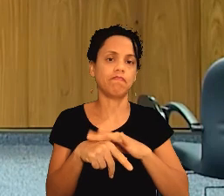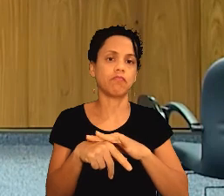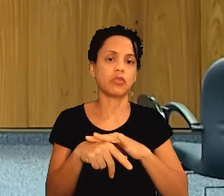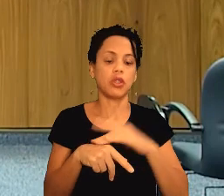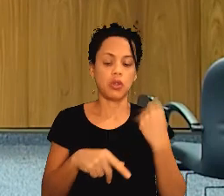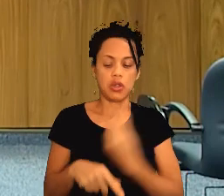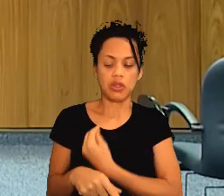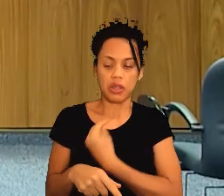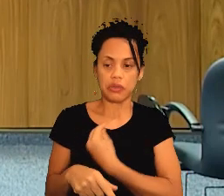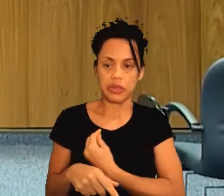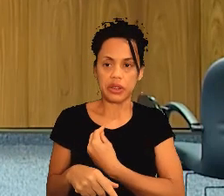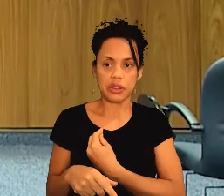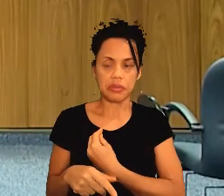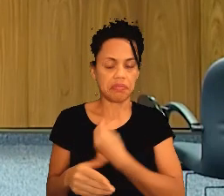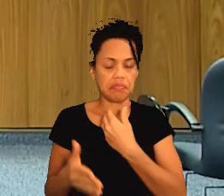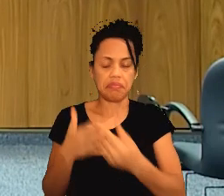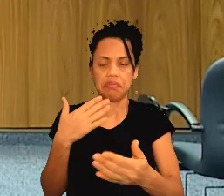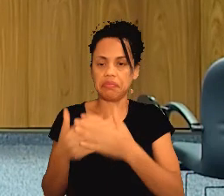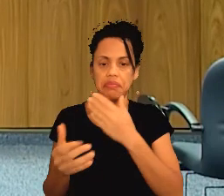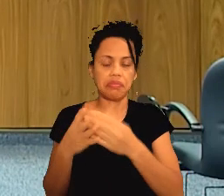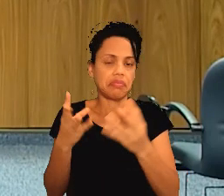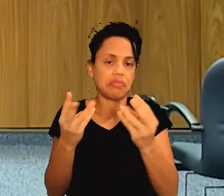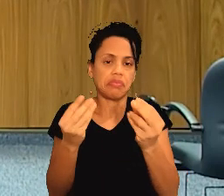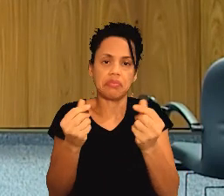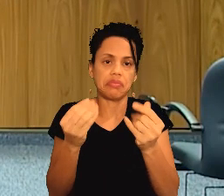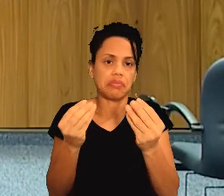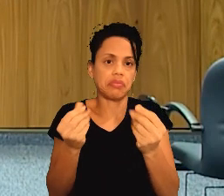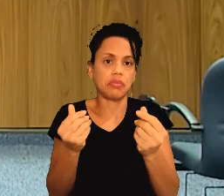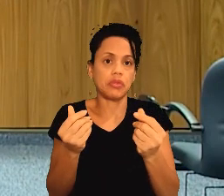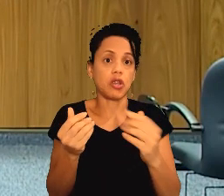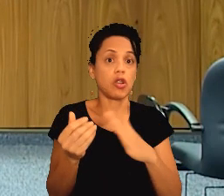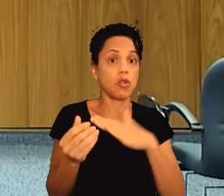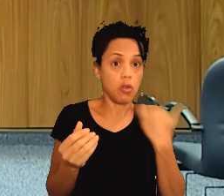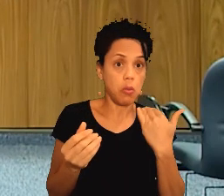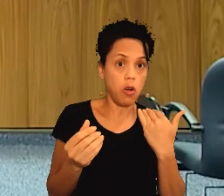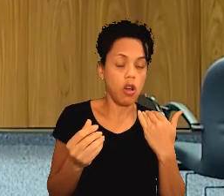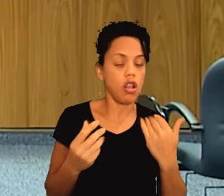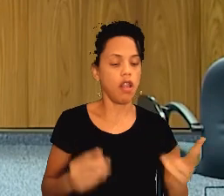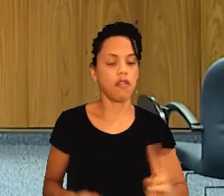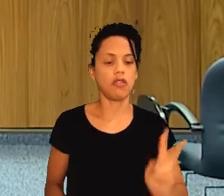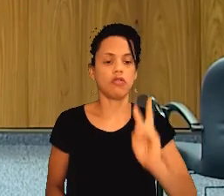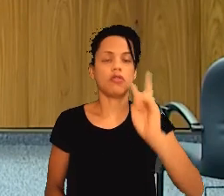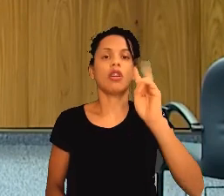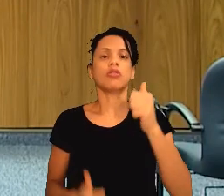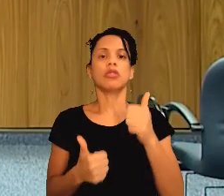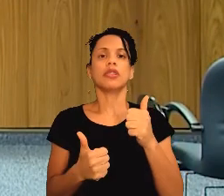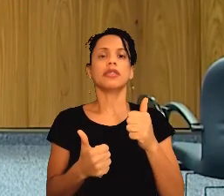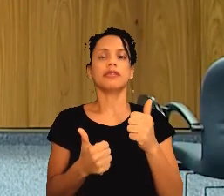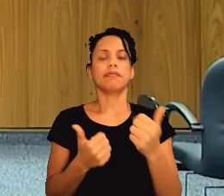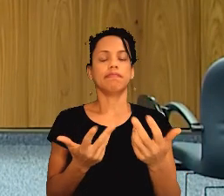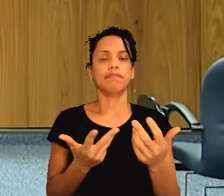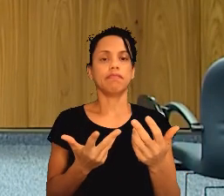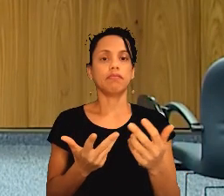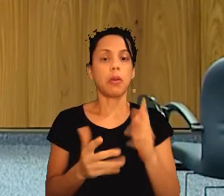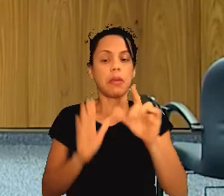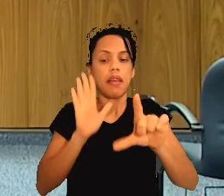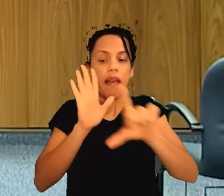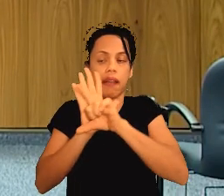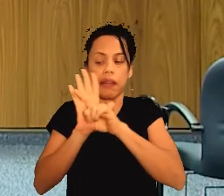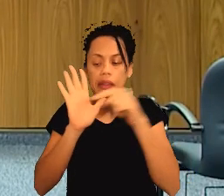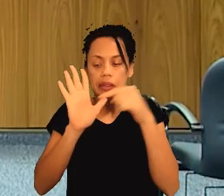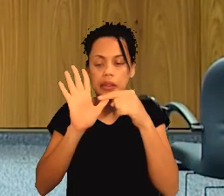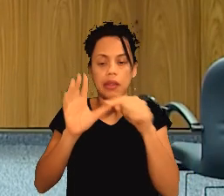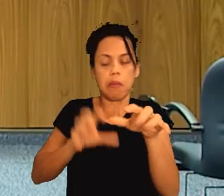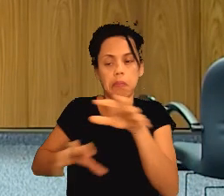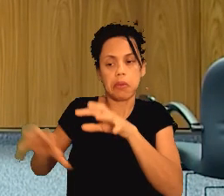para os poderosos. Eles nos usam como querem. Só nossa morte vale alguma coisa. Só a morte lhes move. A lei não